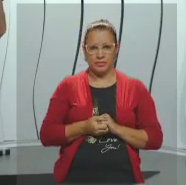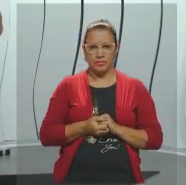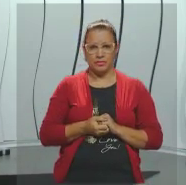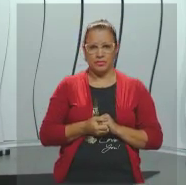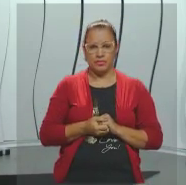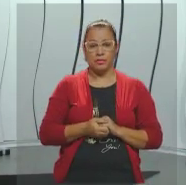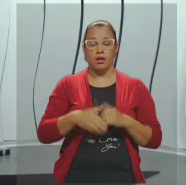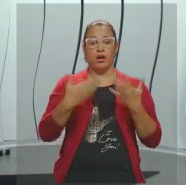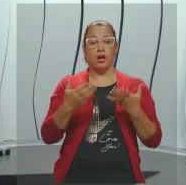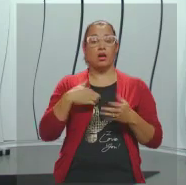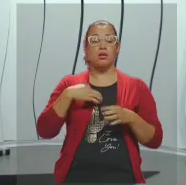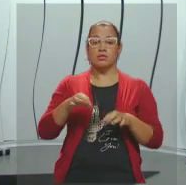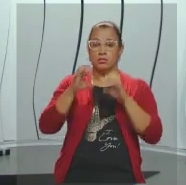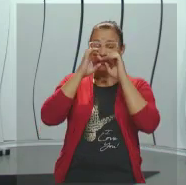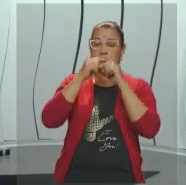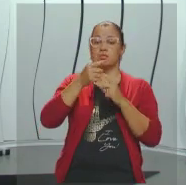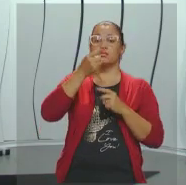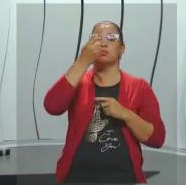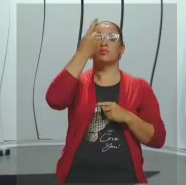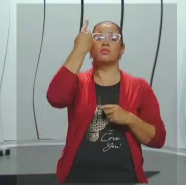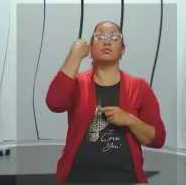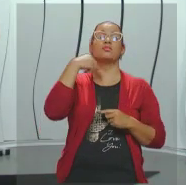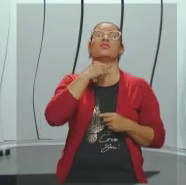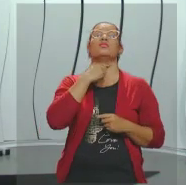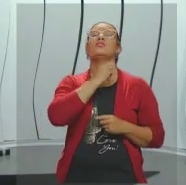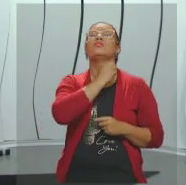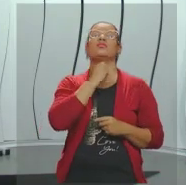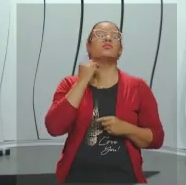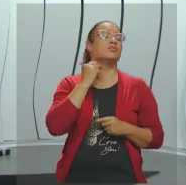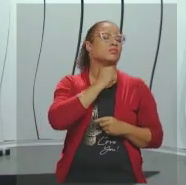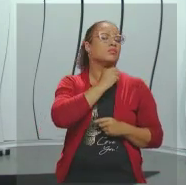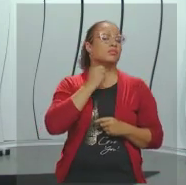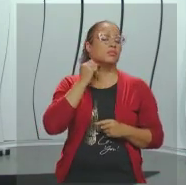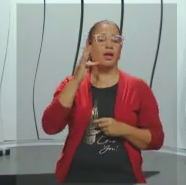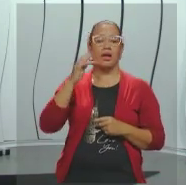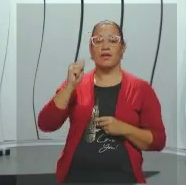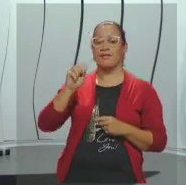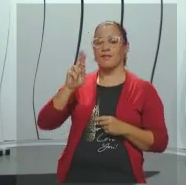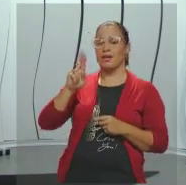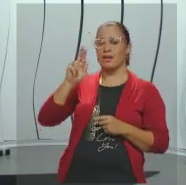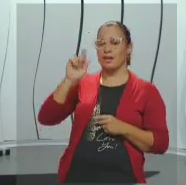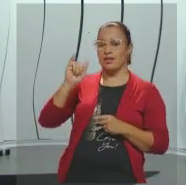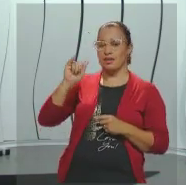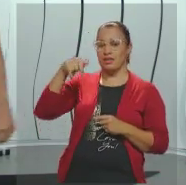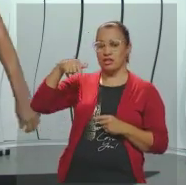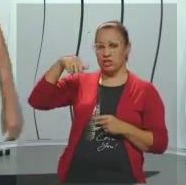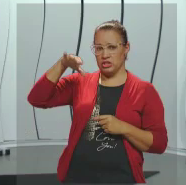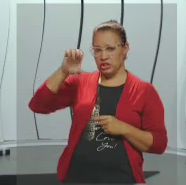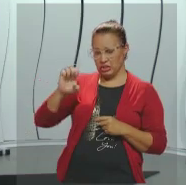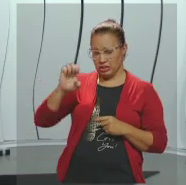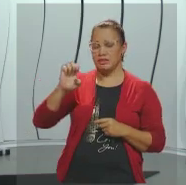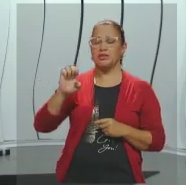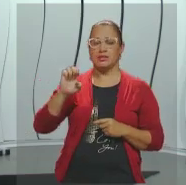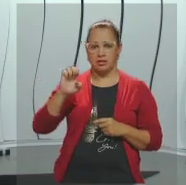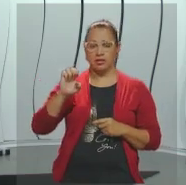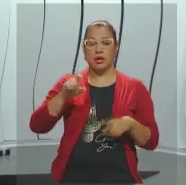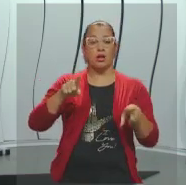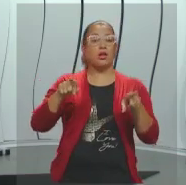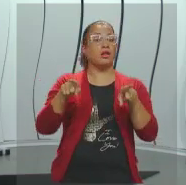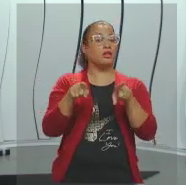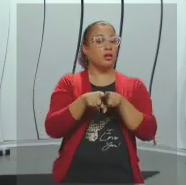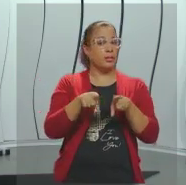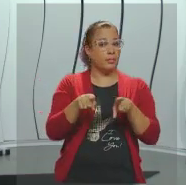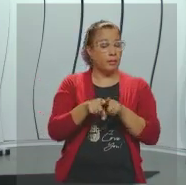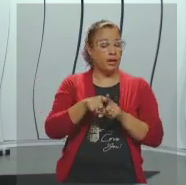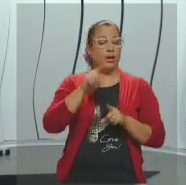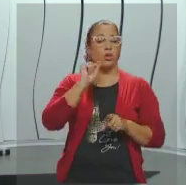Saindo da fossa nasal, então, o ar vai passar pela faringe. A faringe, lembrando que a faringe é um órgão que faz parte tanto